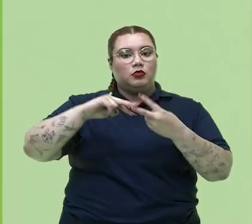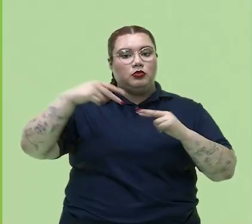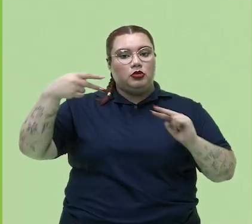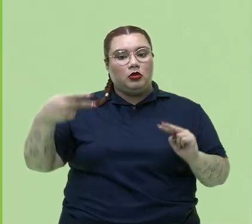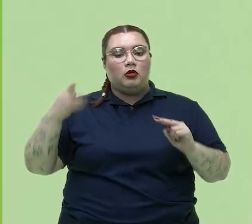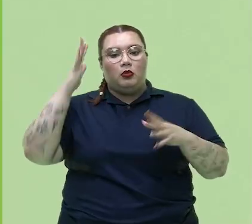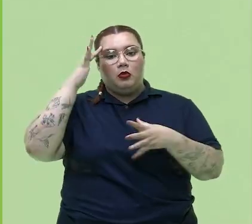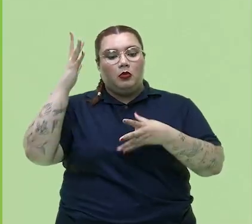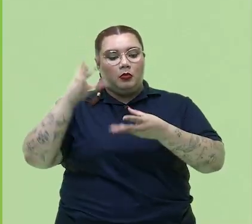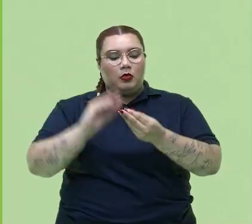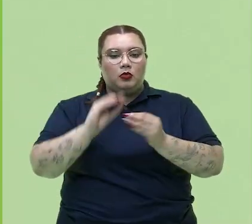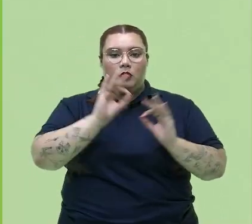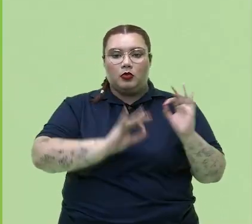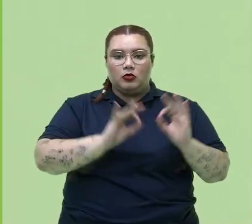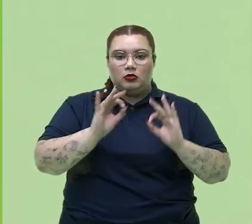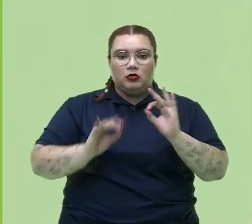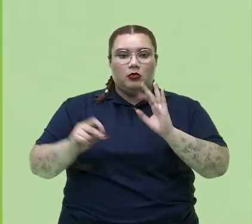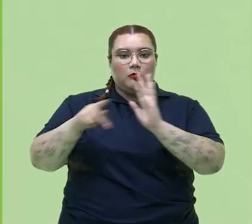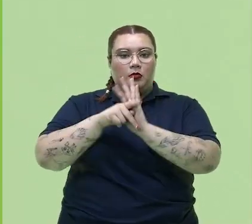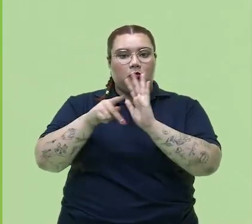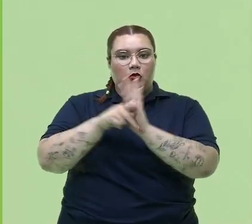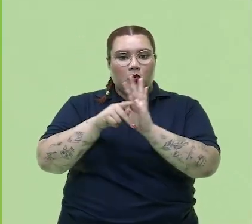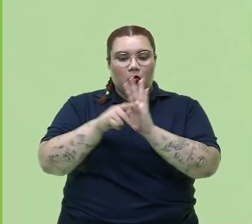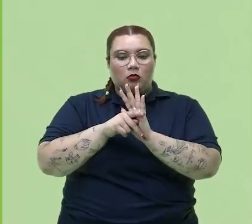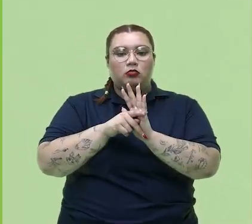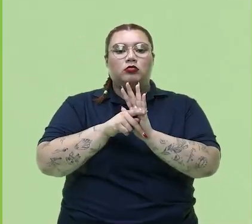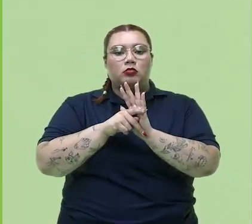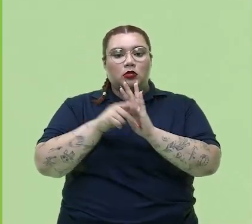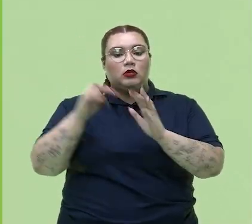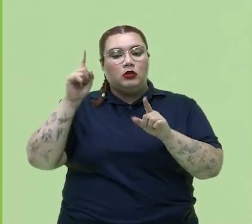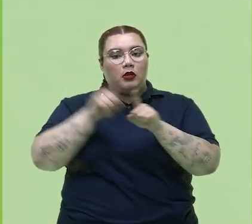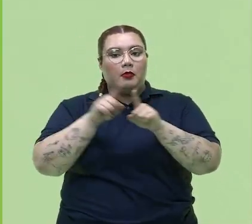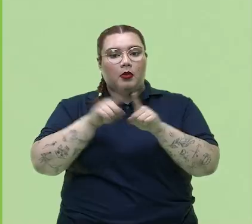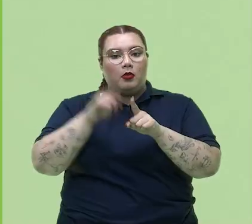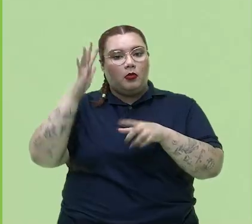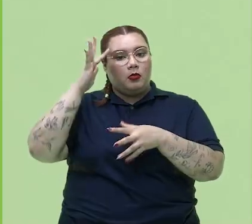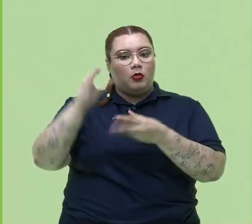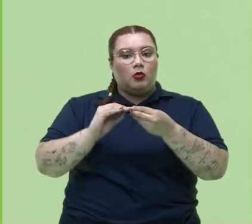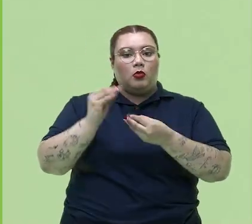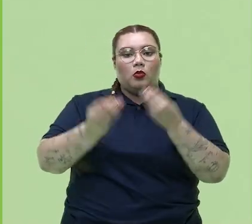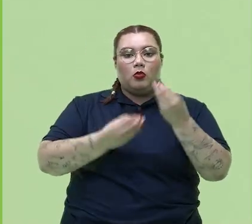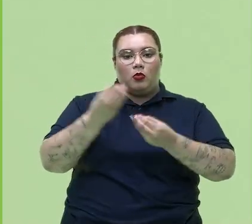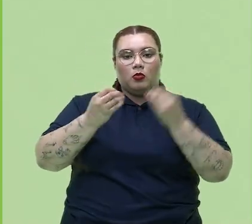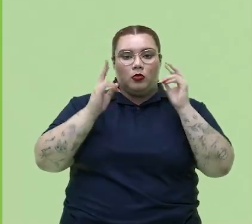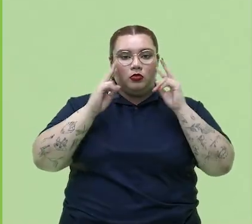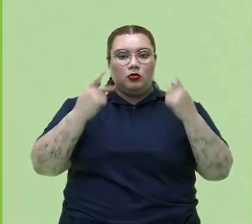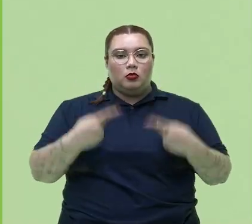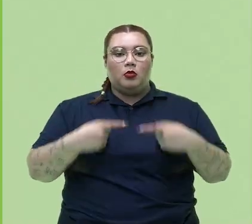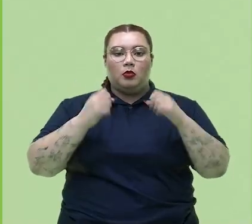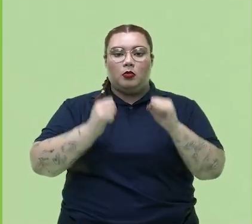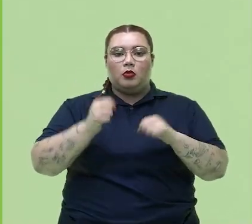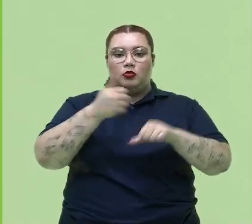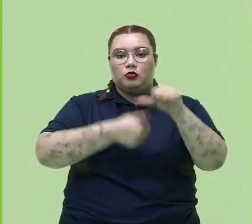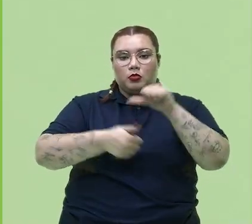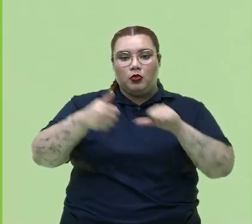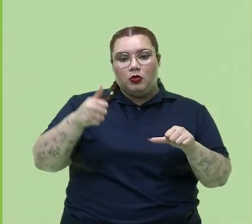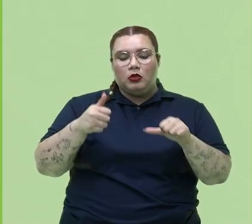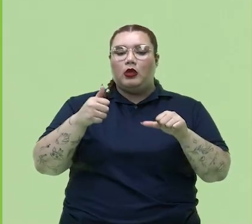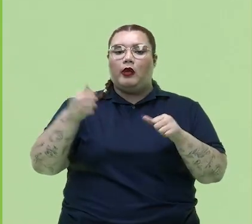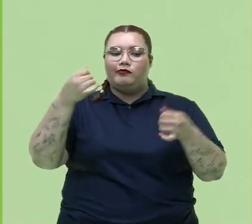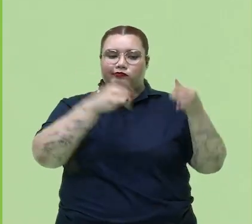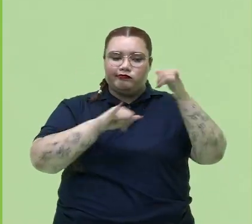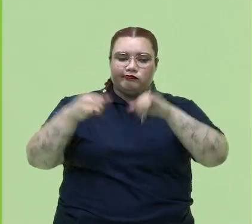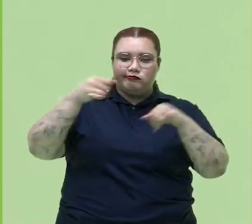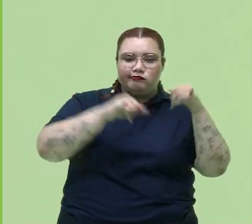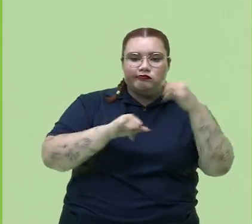elas, para entender um pouquinho do processo da fisiologia deles e entender de que forma o ser humano pode alterar, manipular